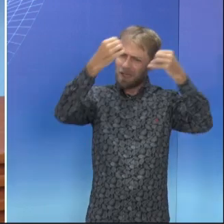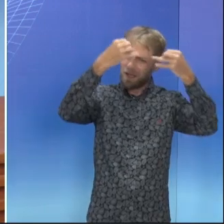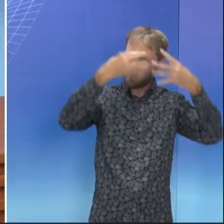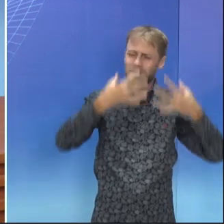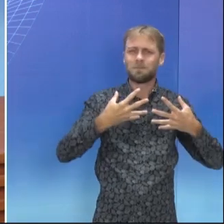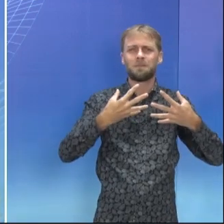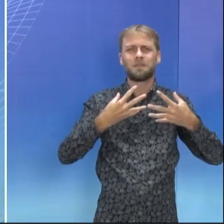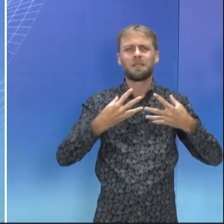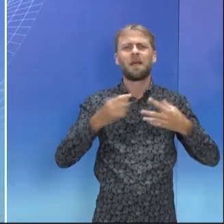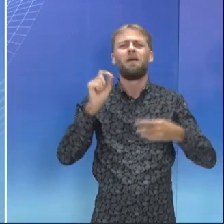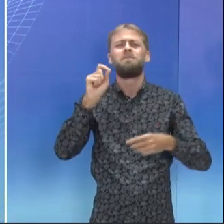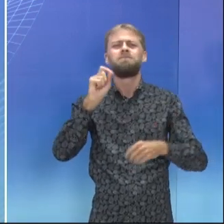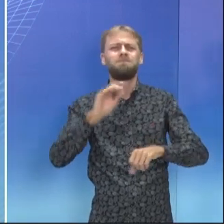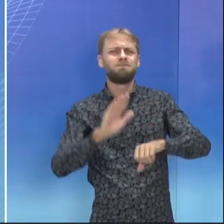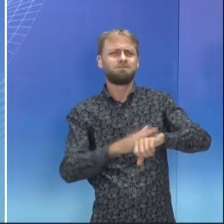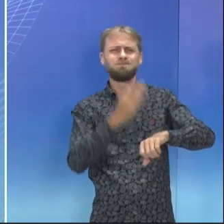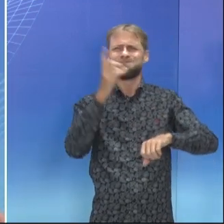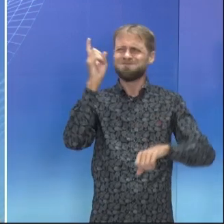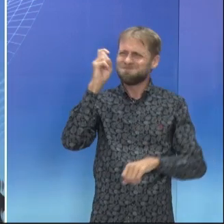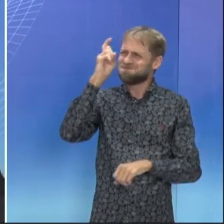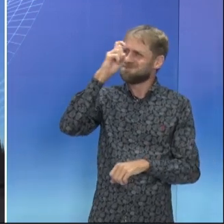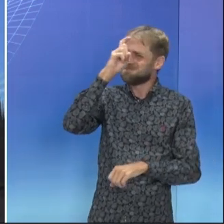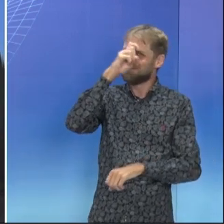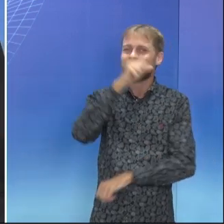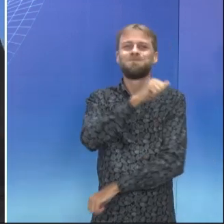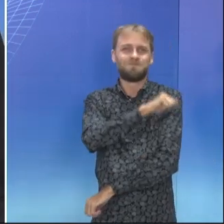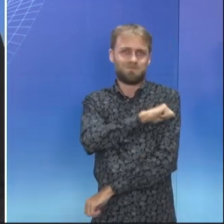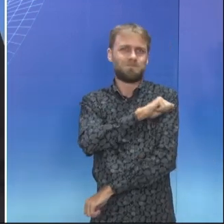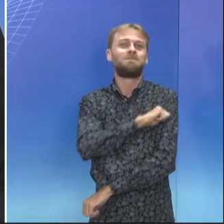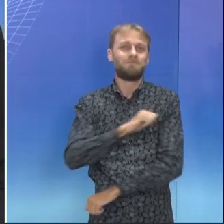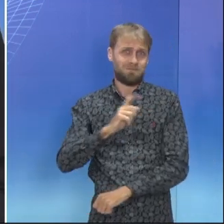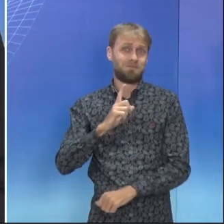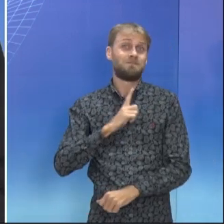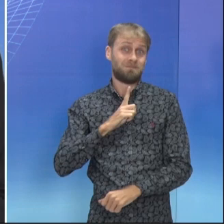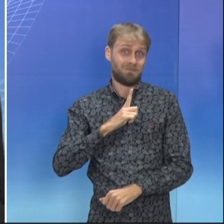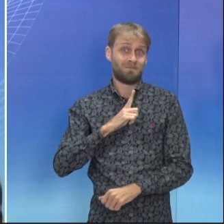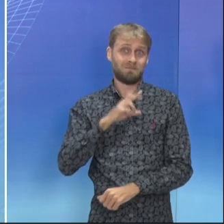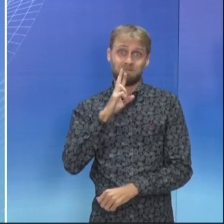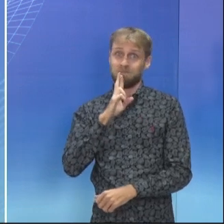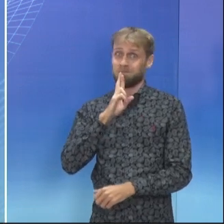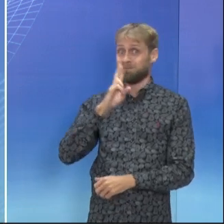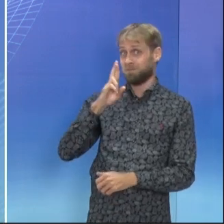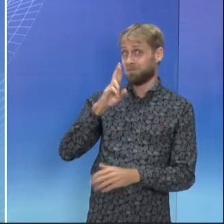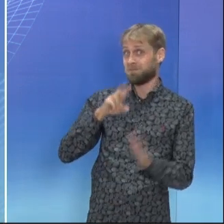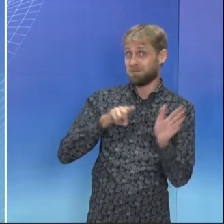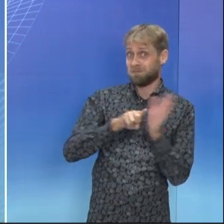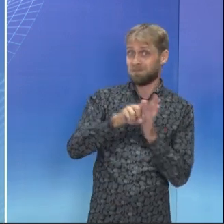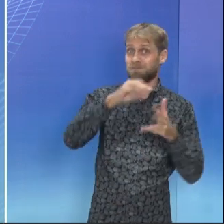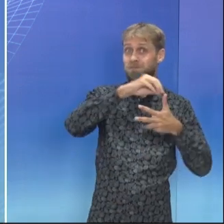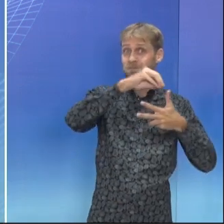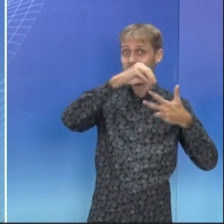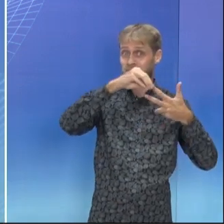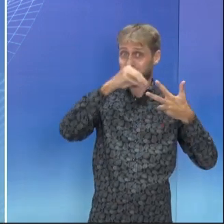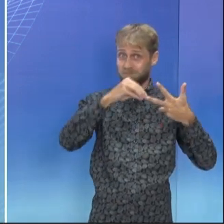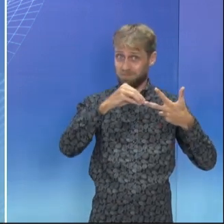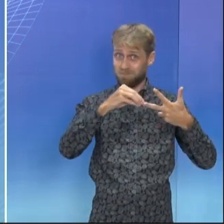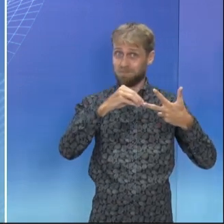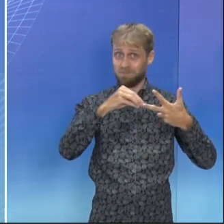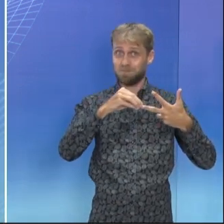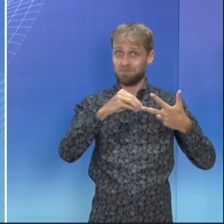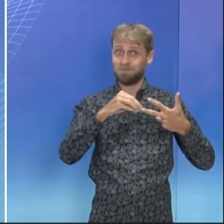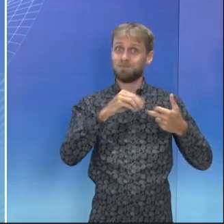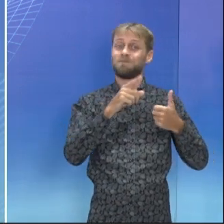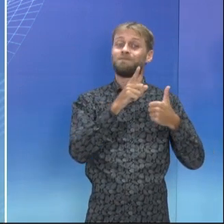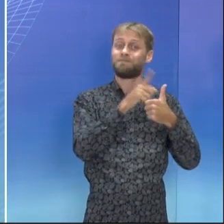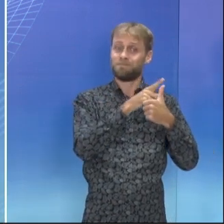sobre as dificuldades que muitos alunos têm em responder às provas, às questões do Enem. A